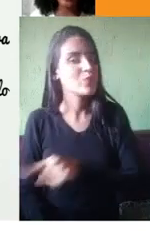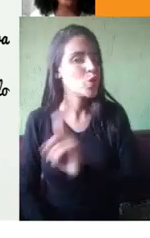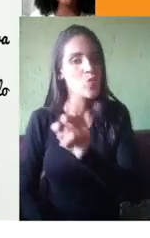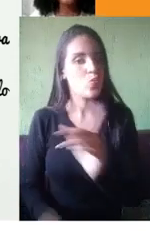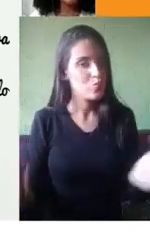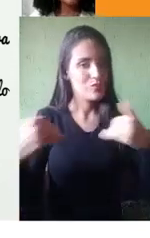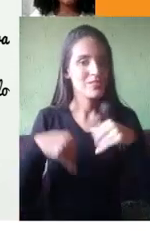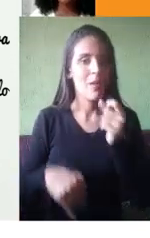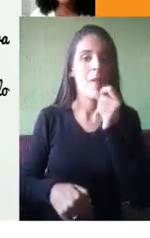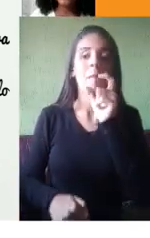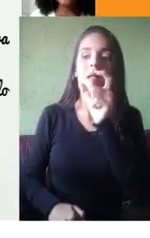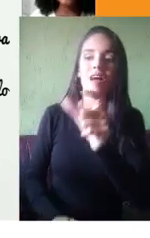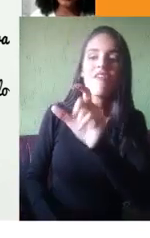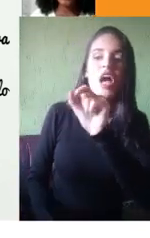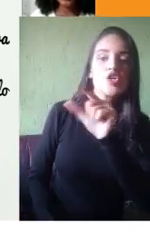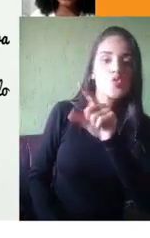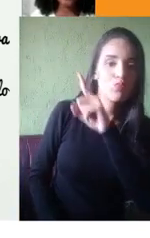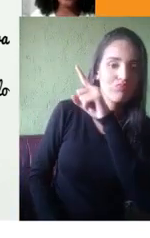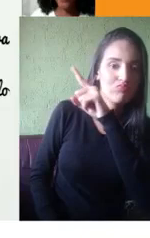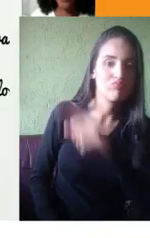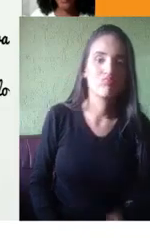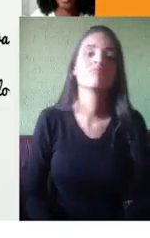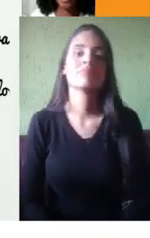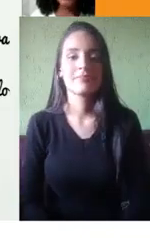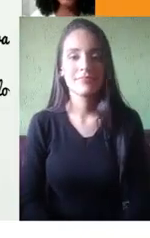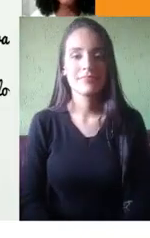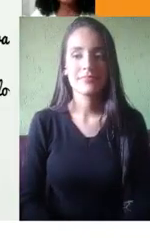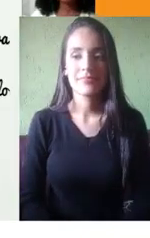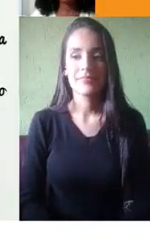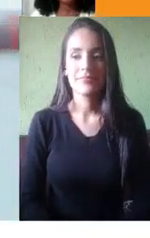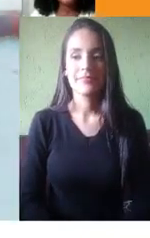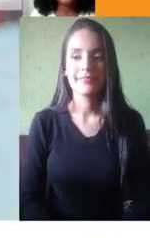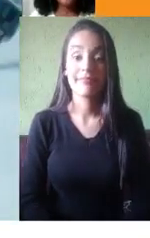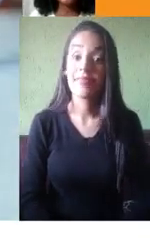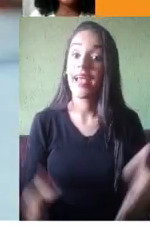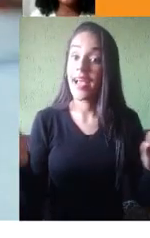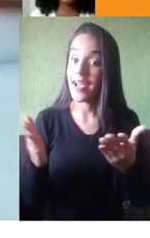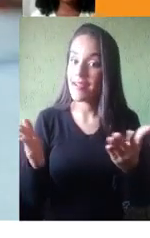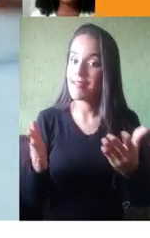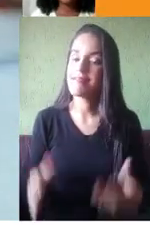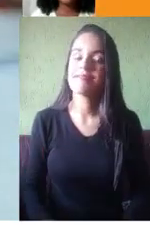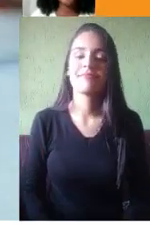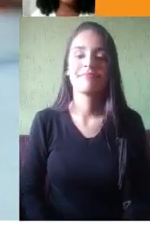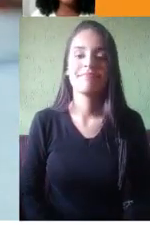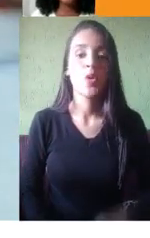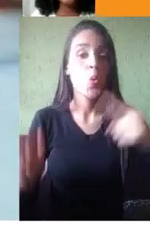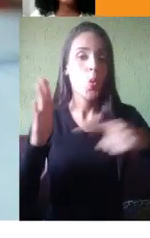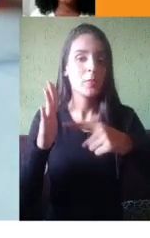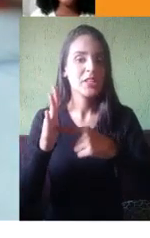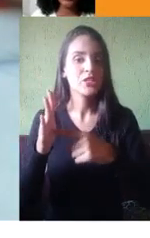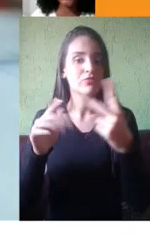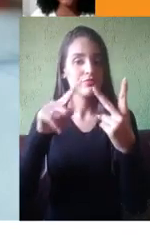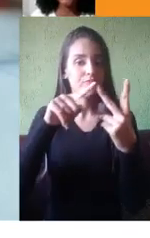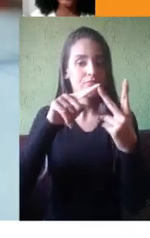último parágrafo. Então, nada disso na redação, ok? Vamos então para a função avançada, o